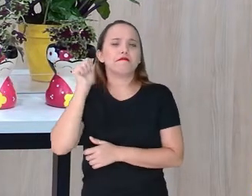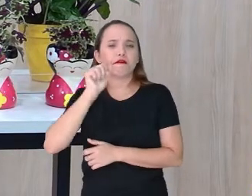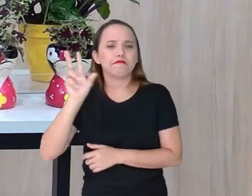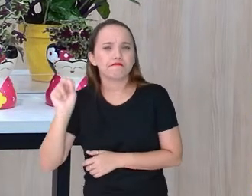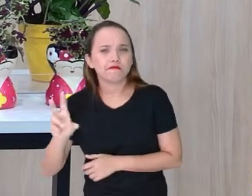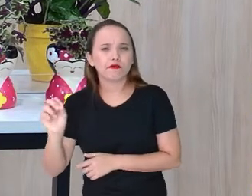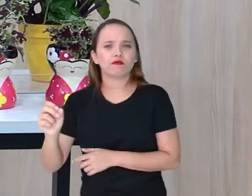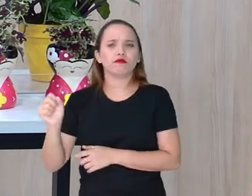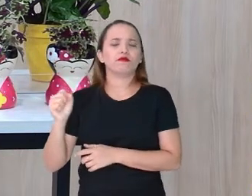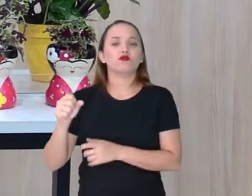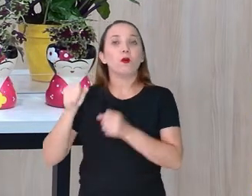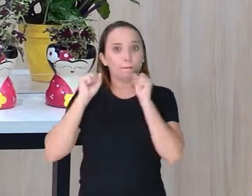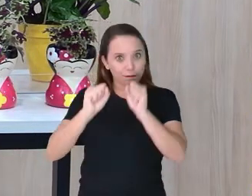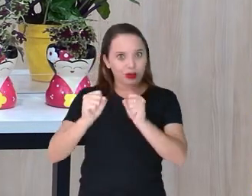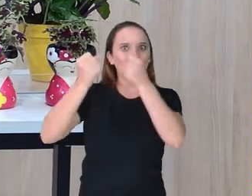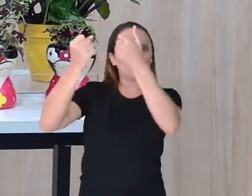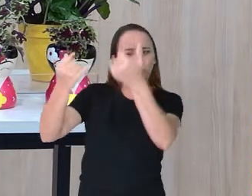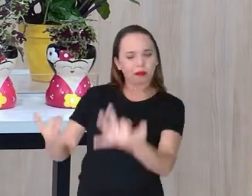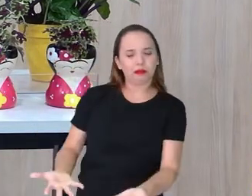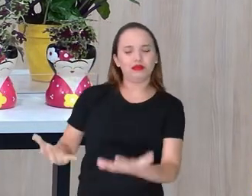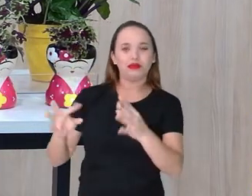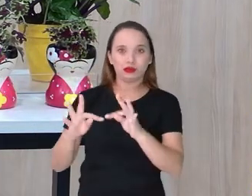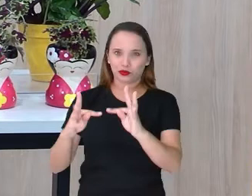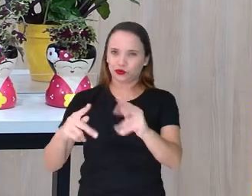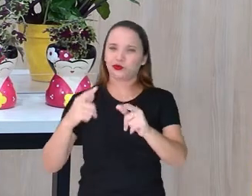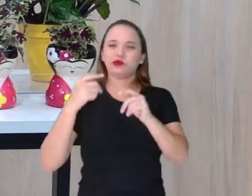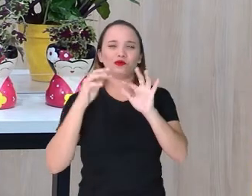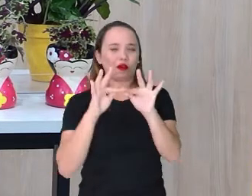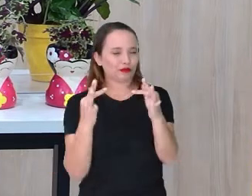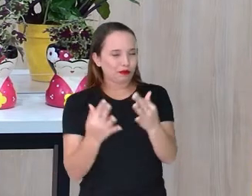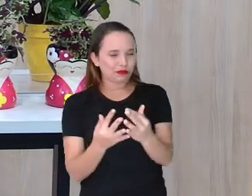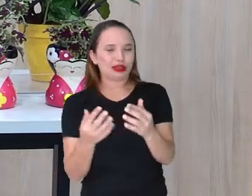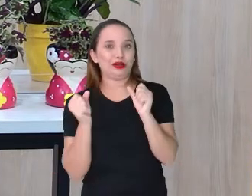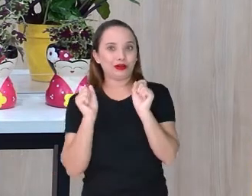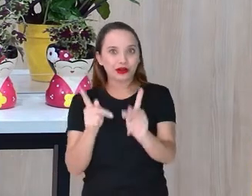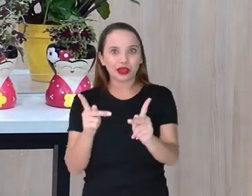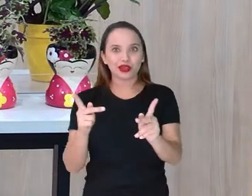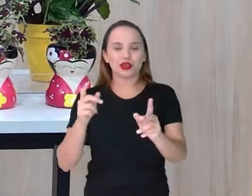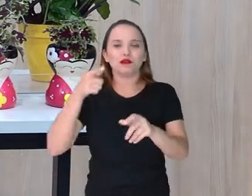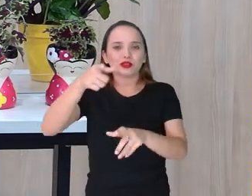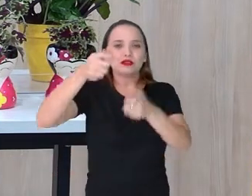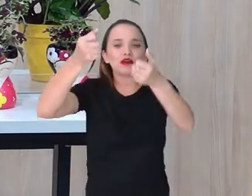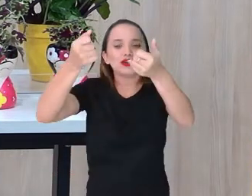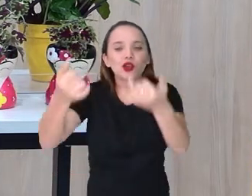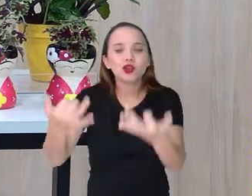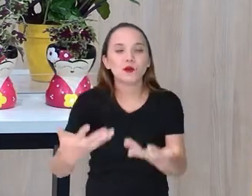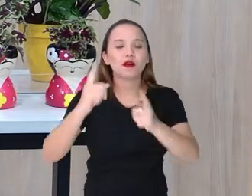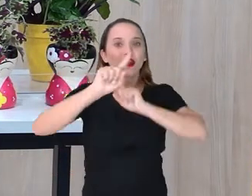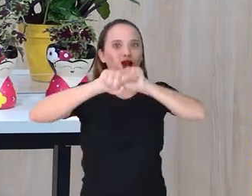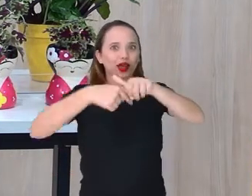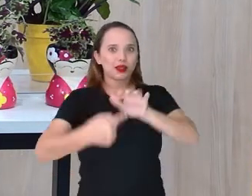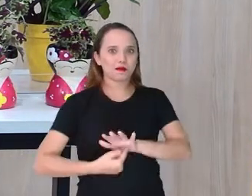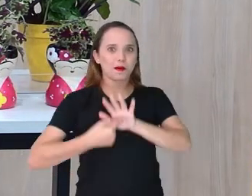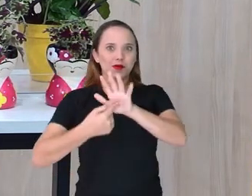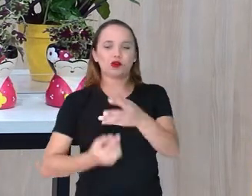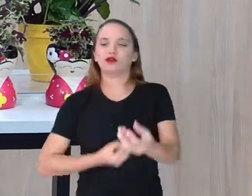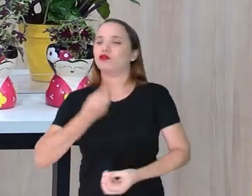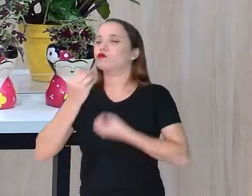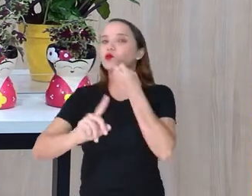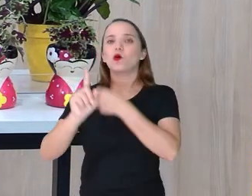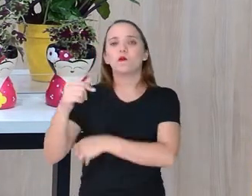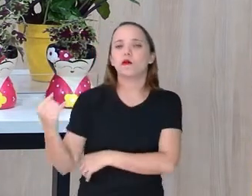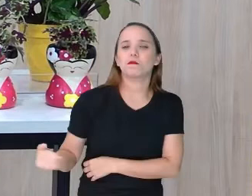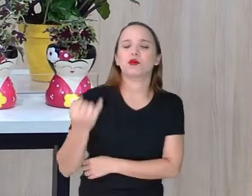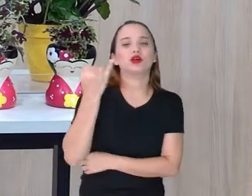isso aí. A vovó gosta também de ver isso, tá certo? Então, expliquem em casa e mostrem como é importante a clorofila nos vegetais